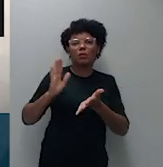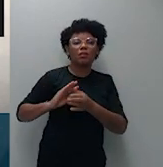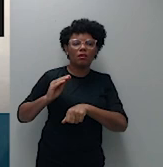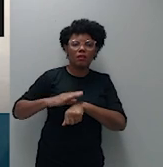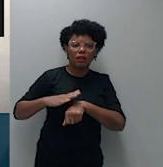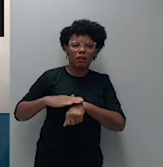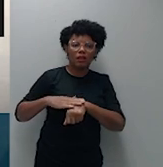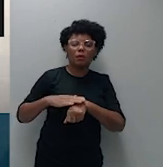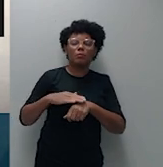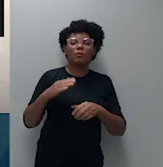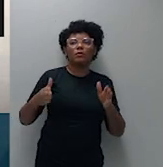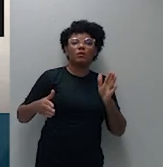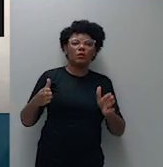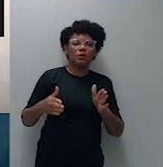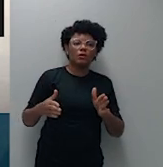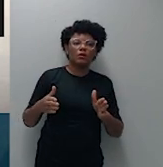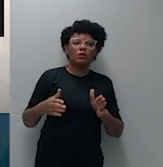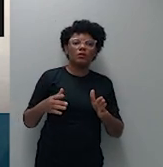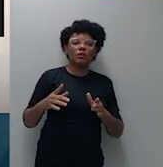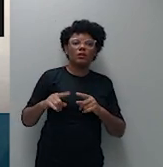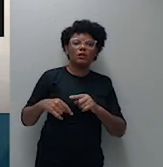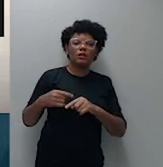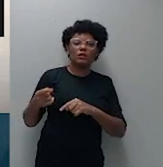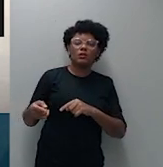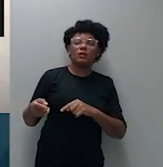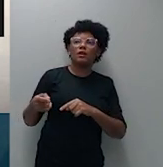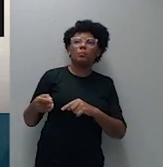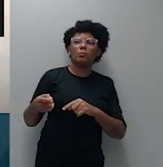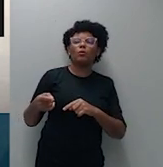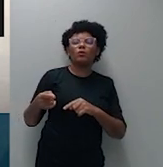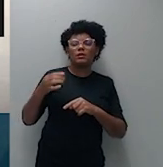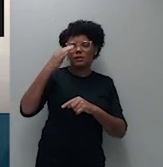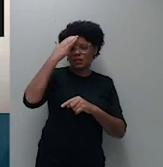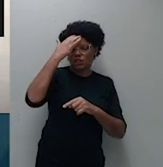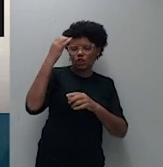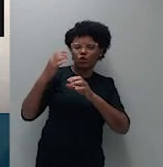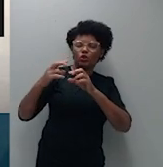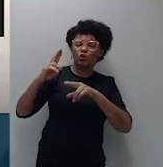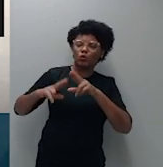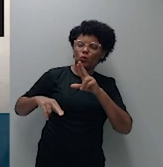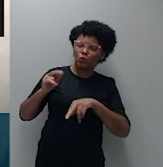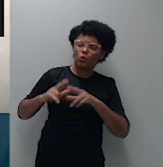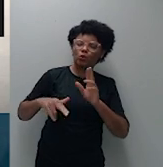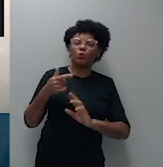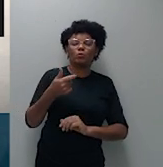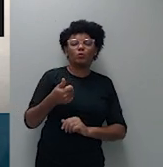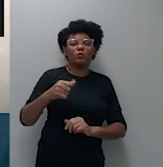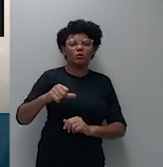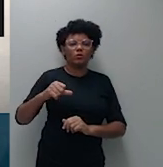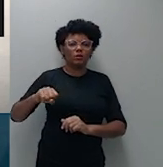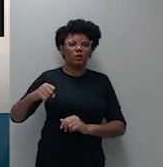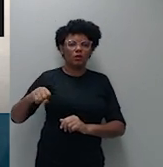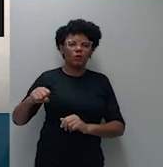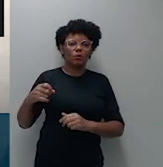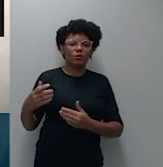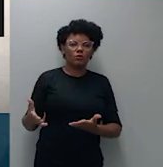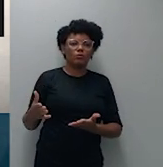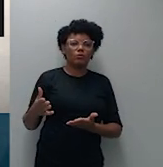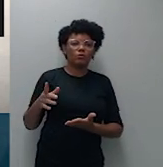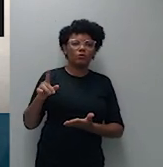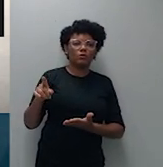o prazo da usucapião ordinária esperar correndo desde o óbito de 1988